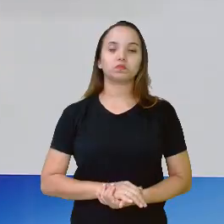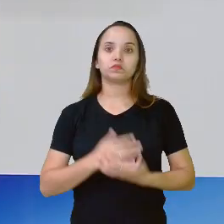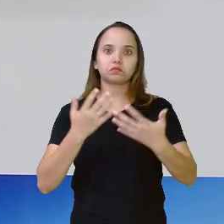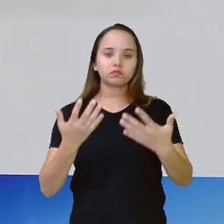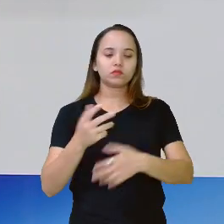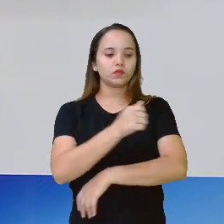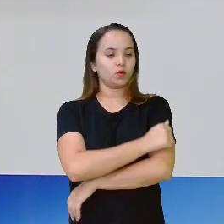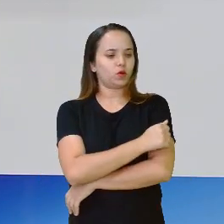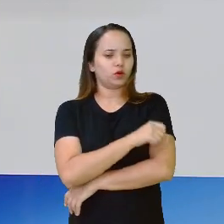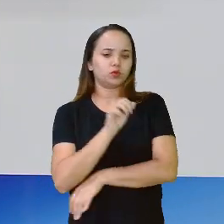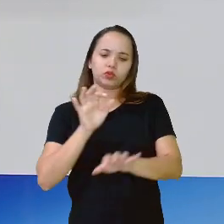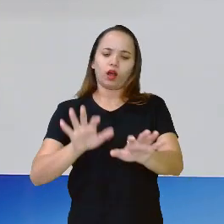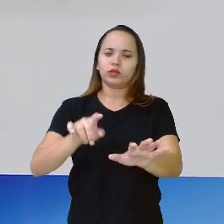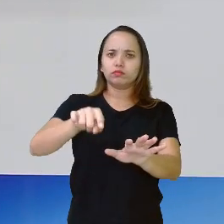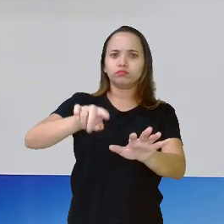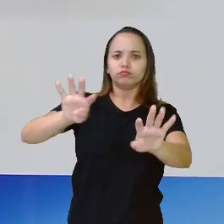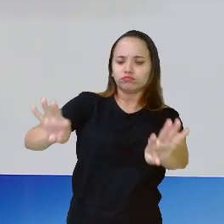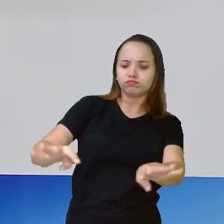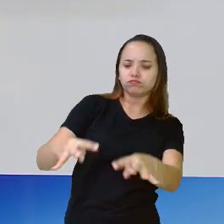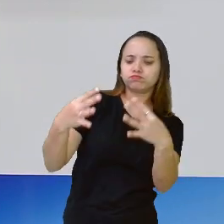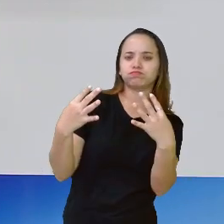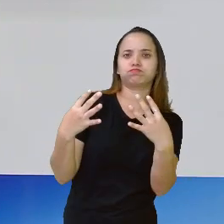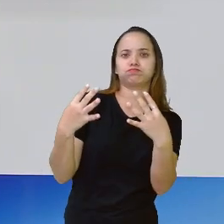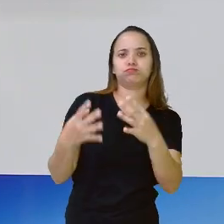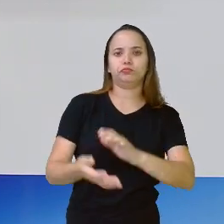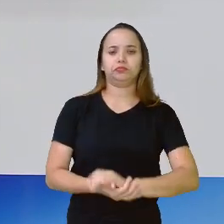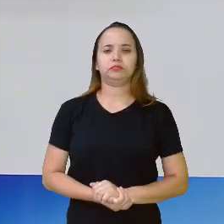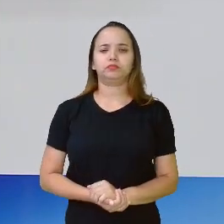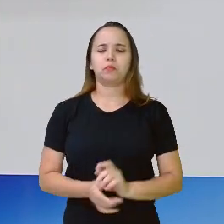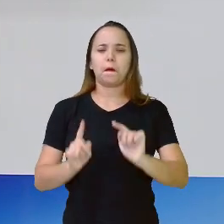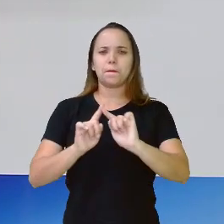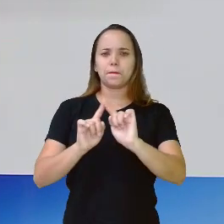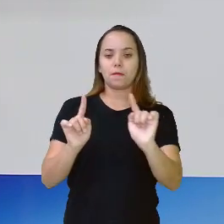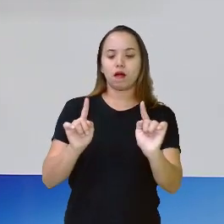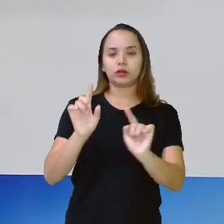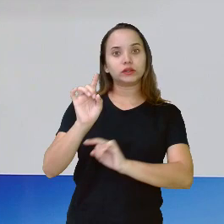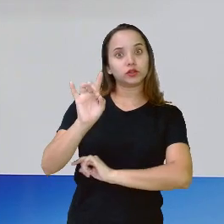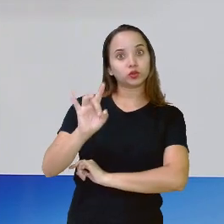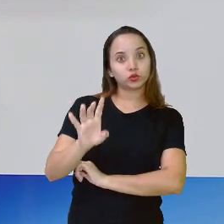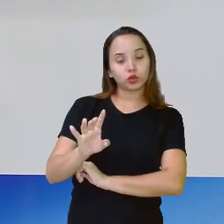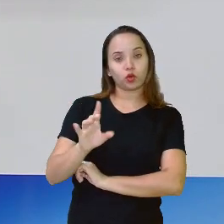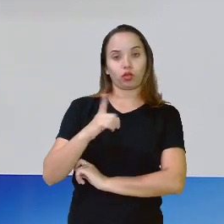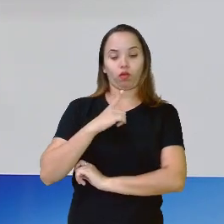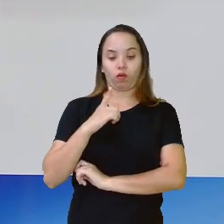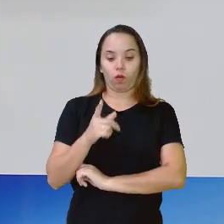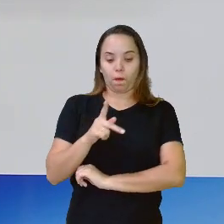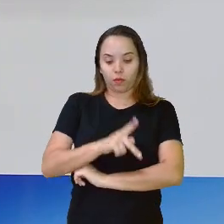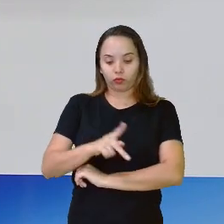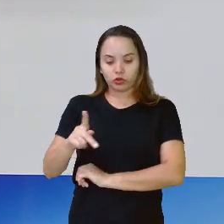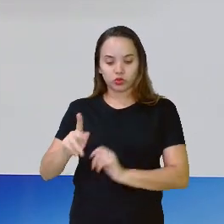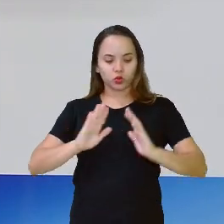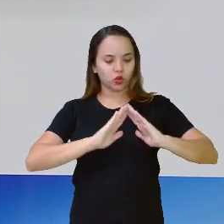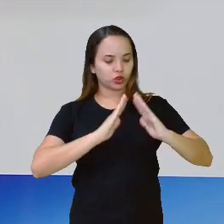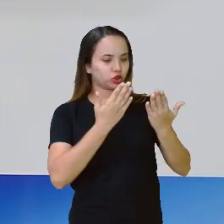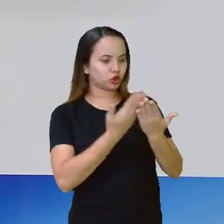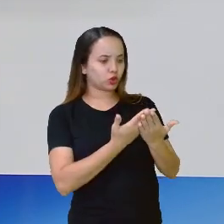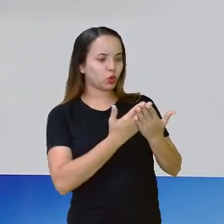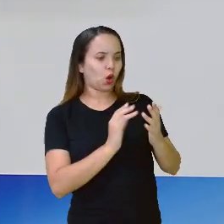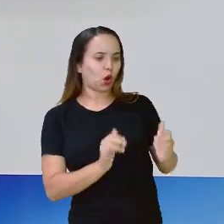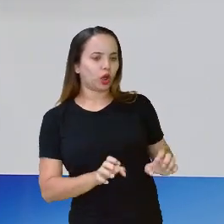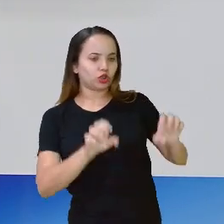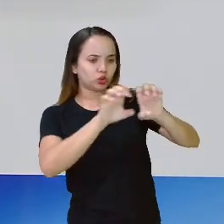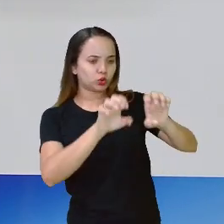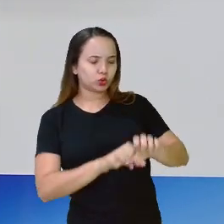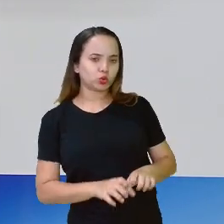estudante, ele está ali. Só o professor, a escola, o porteiro, a merendeira,